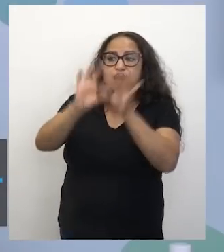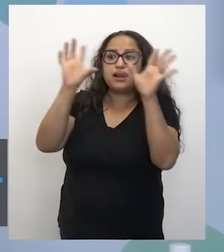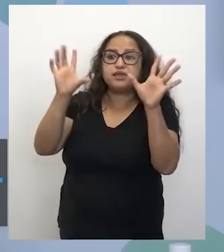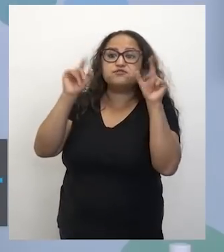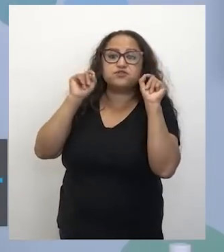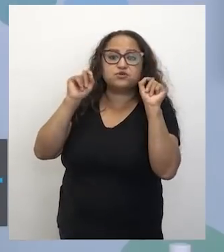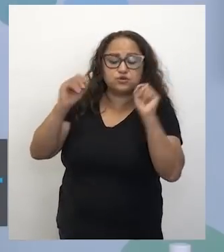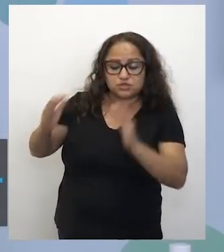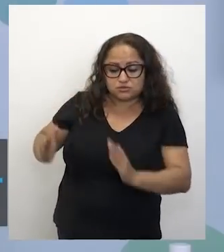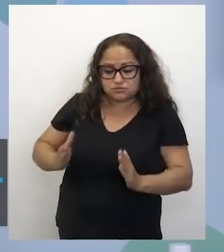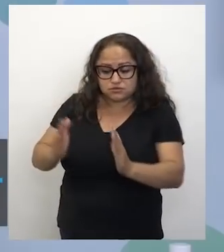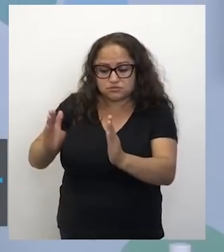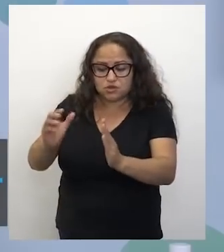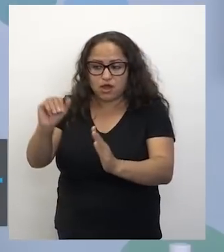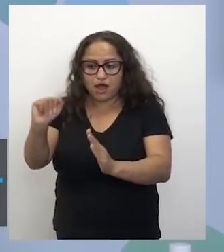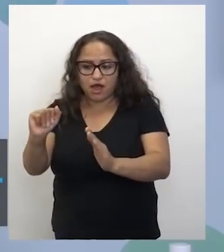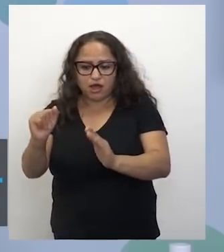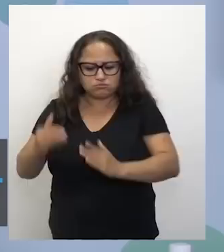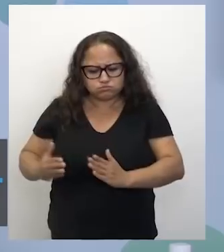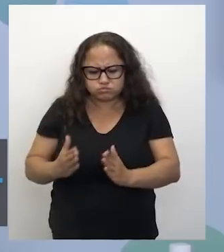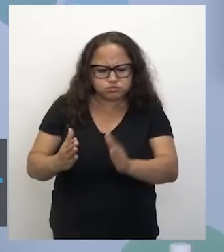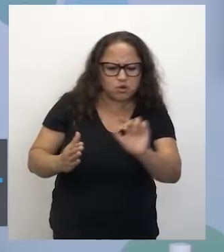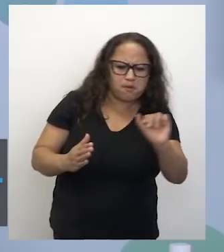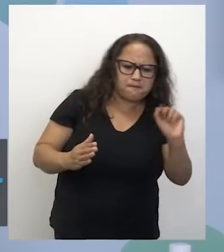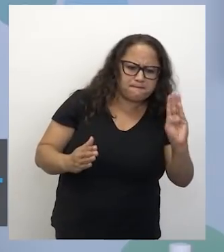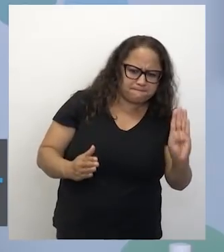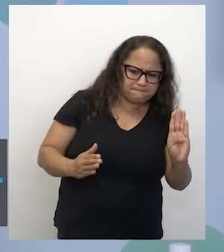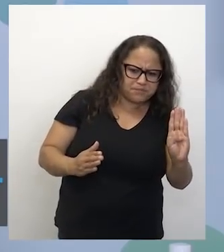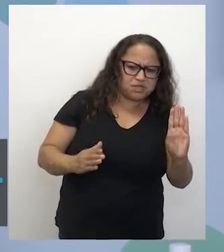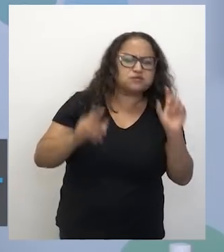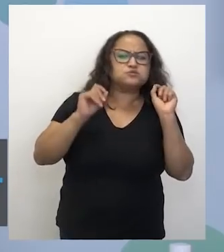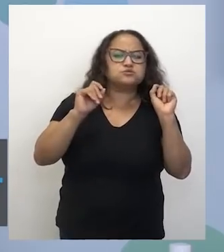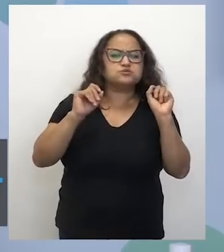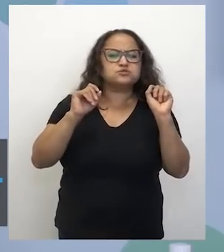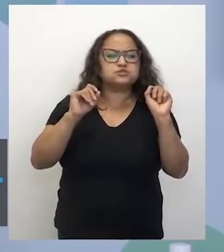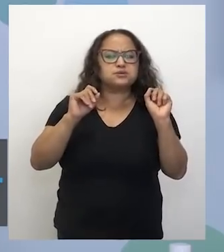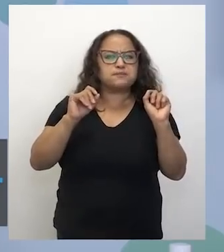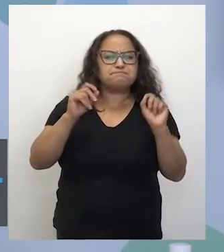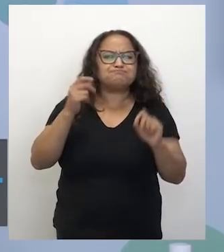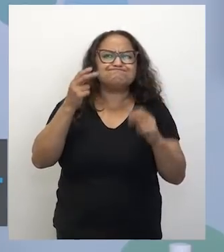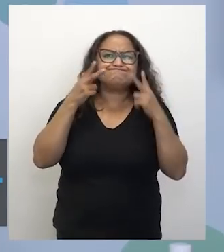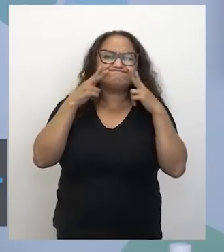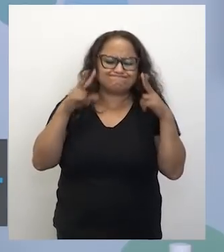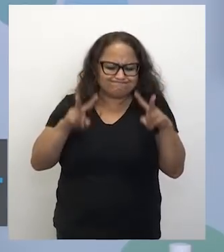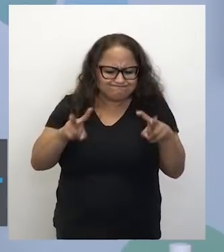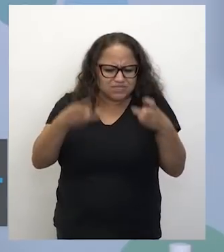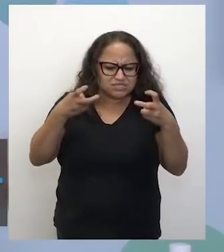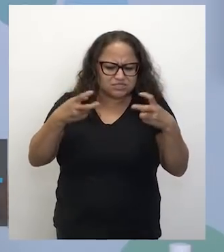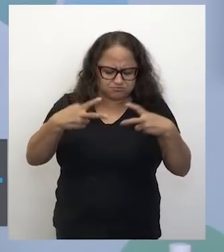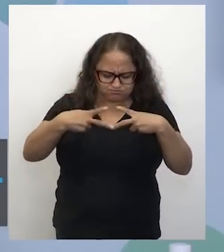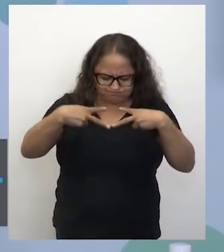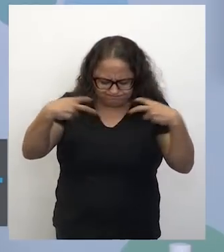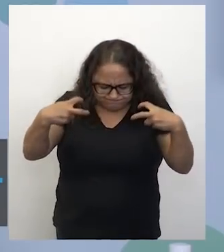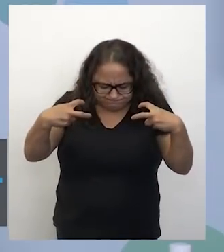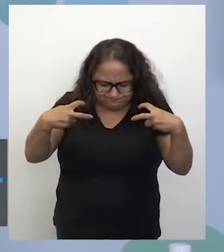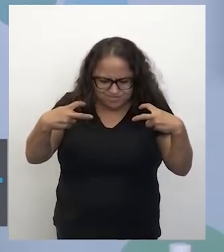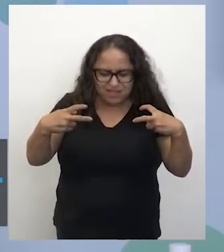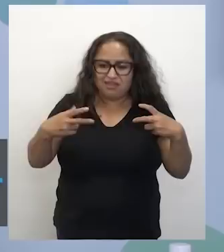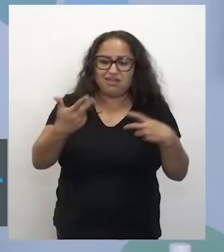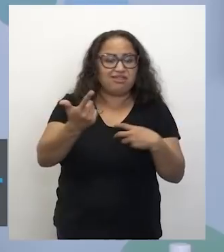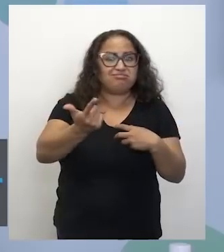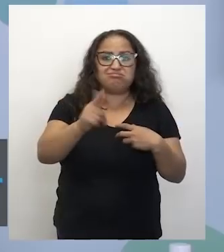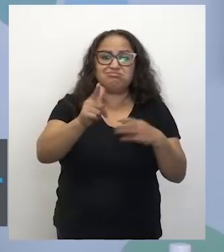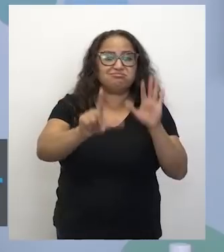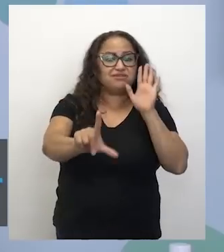A ou B, a gente percebe que ela se fecha nessa escolha individual. Então, não tem uma lei que está falando